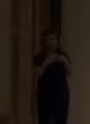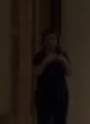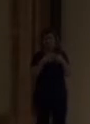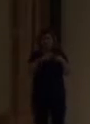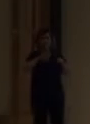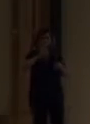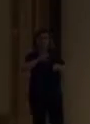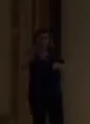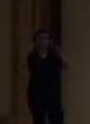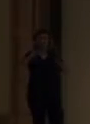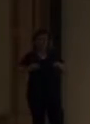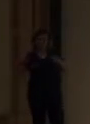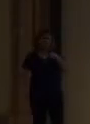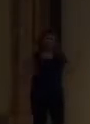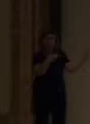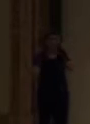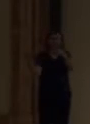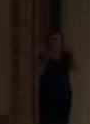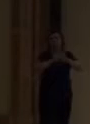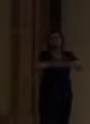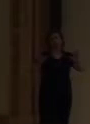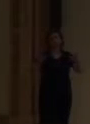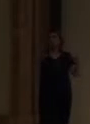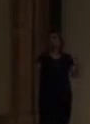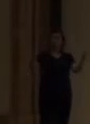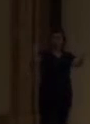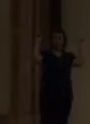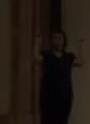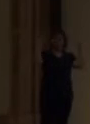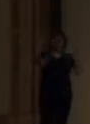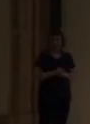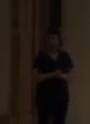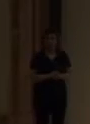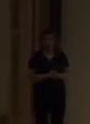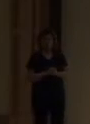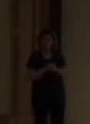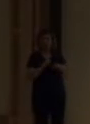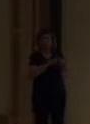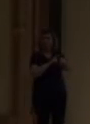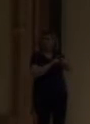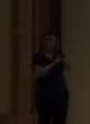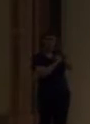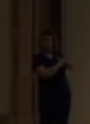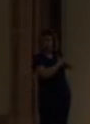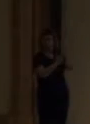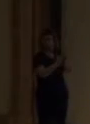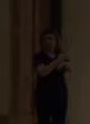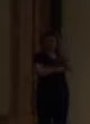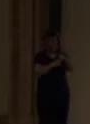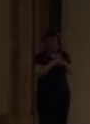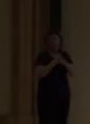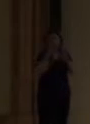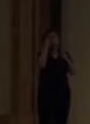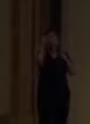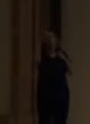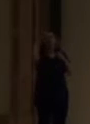desses países e, durante um tempo, há uns dias claros e um pensamento luminoso. Finalmente, os povos teriam